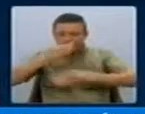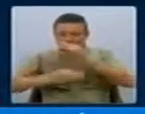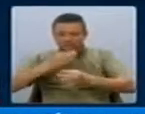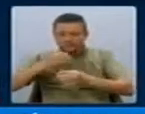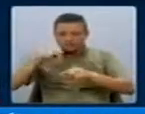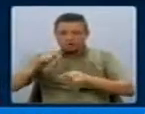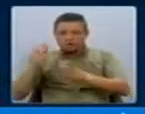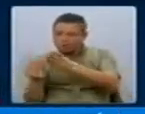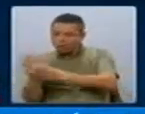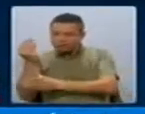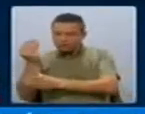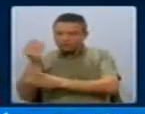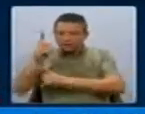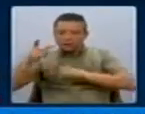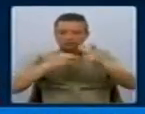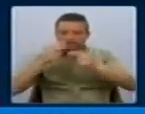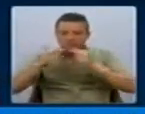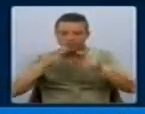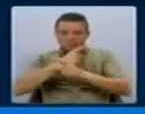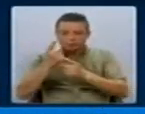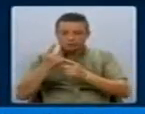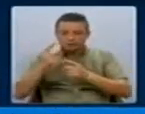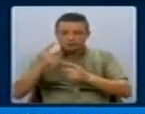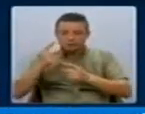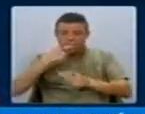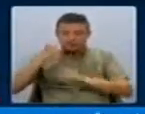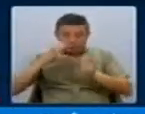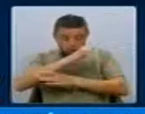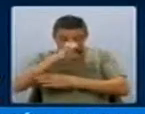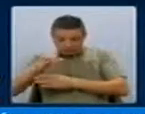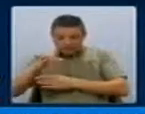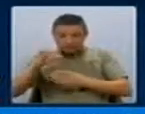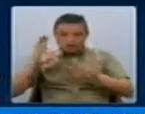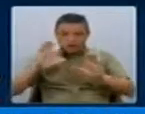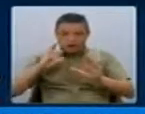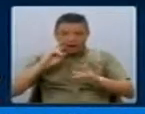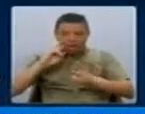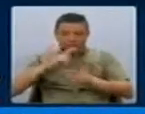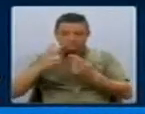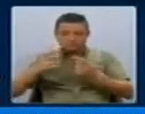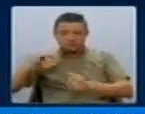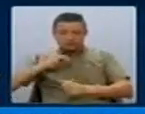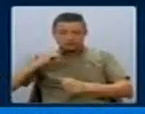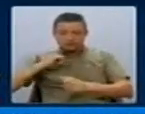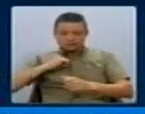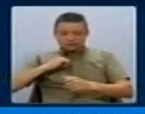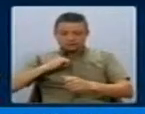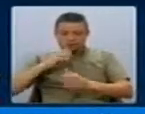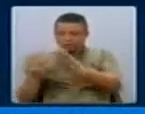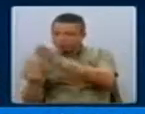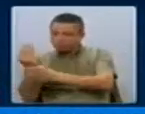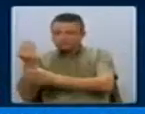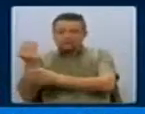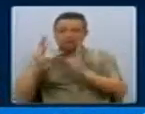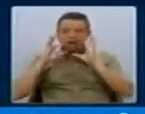em objeto do que propriamente em estrela? Porque, de facto, os cientistas, em relação às anãs castanhas, preferem chamá-las de objetos, por uma razão